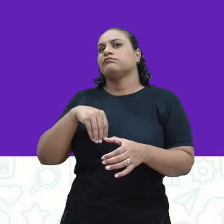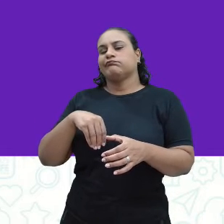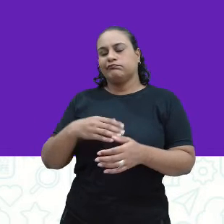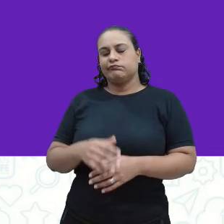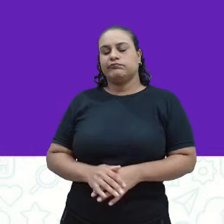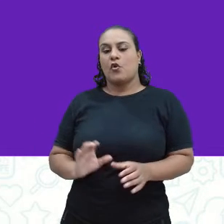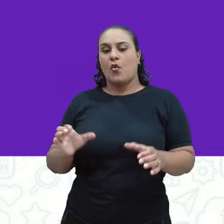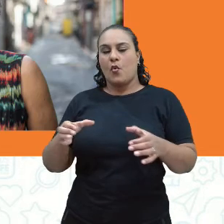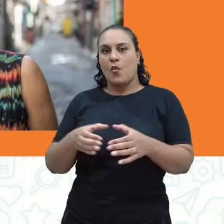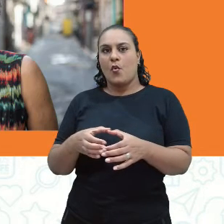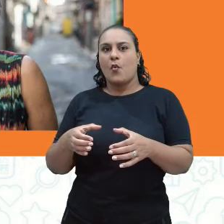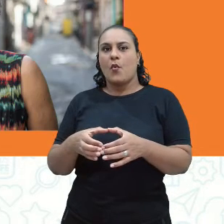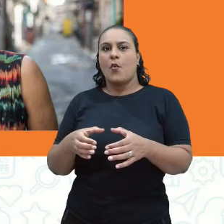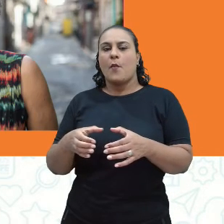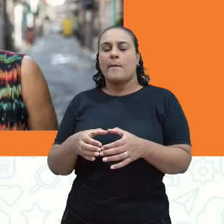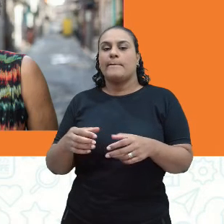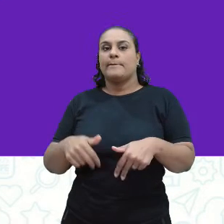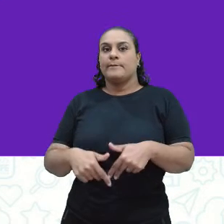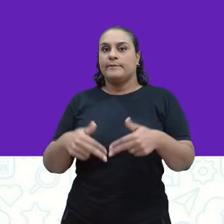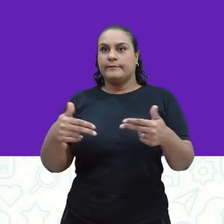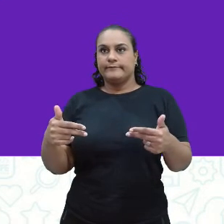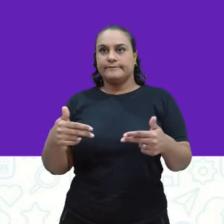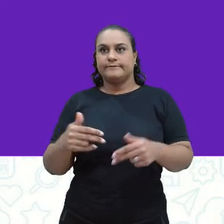étnicas aí. E